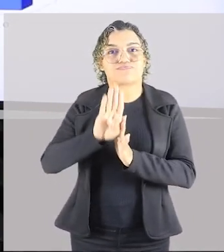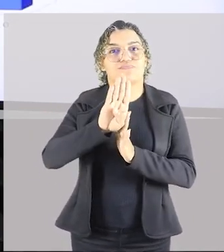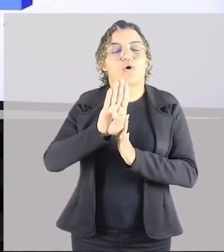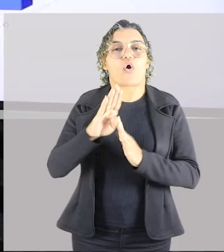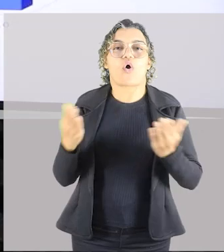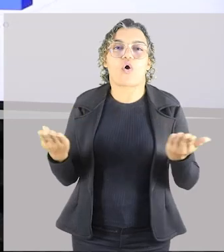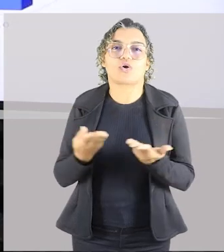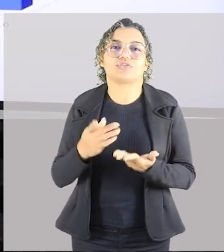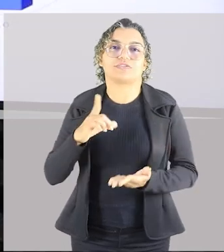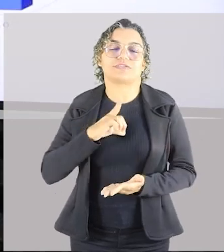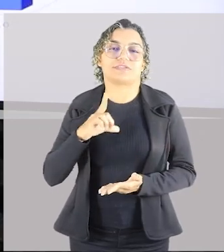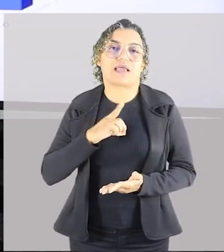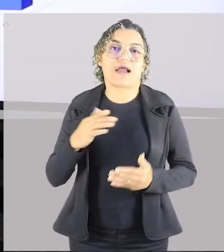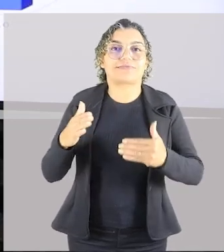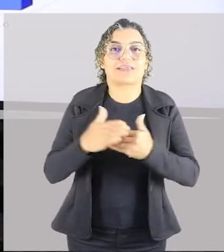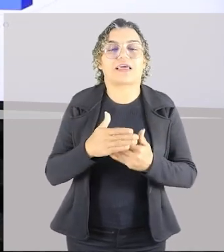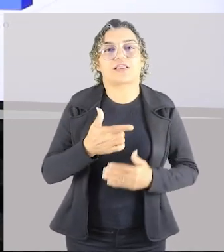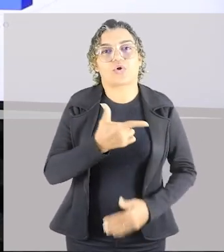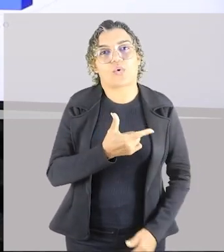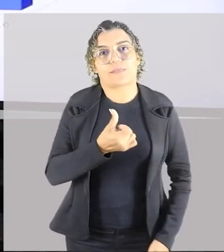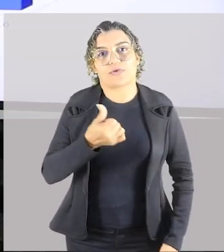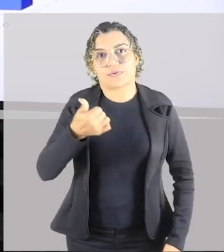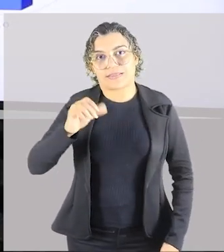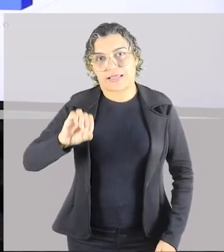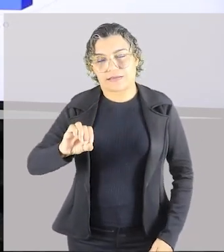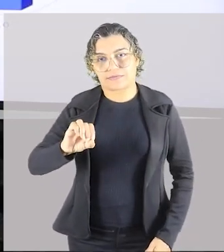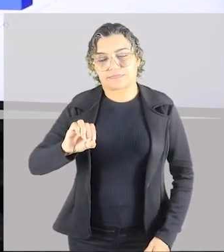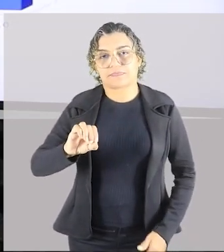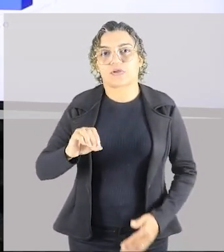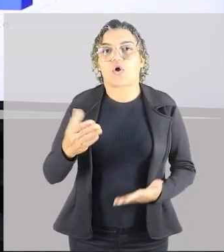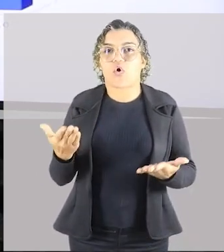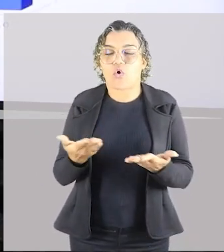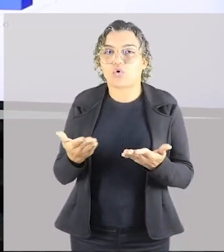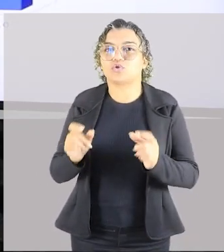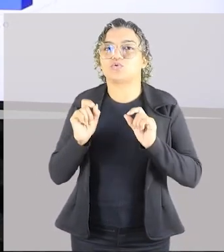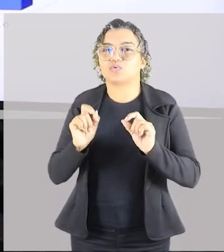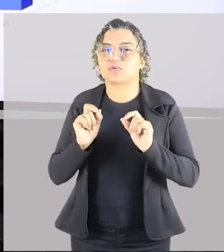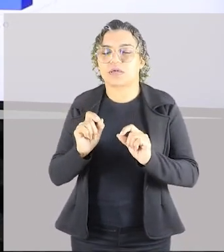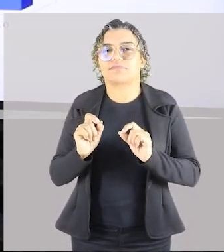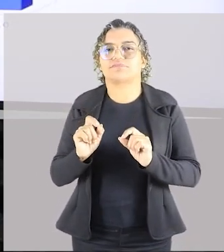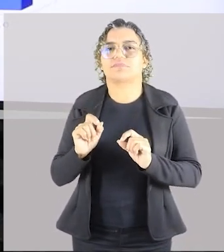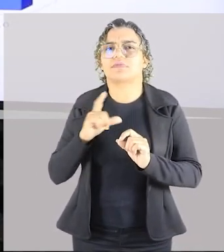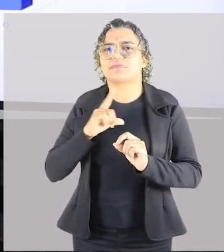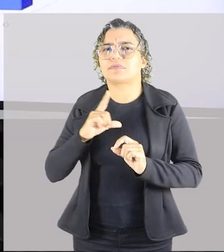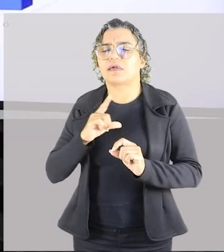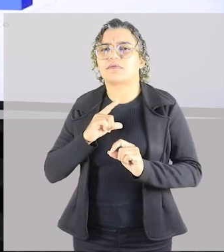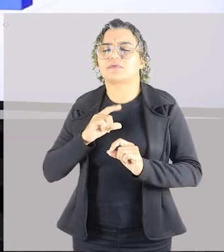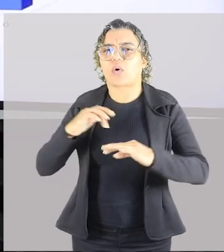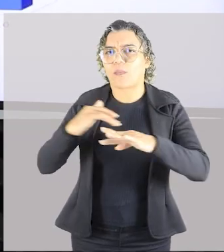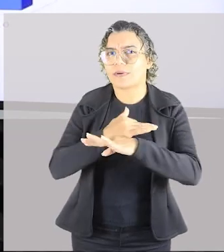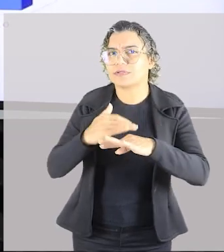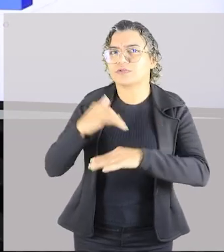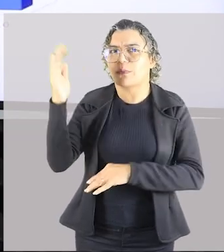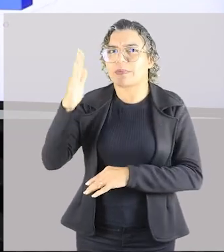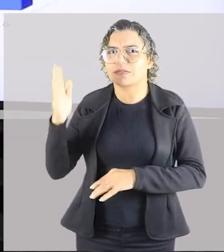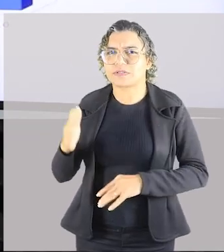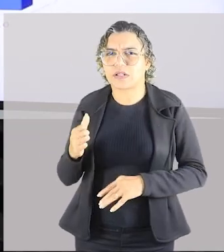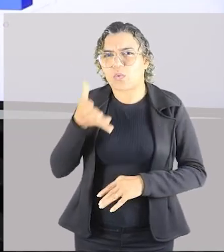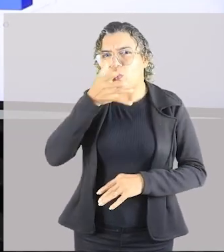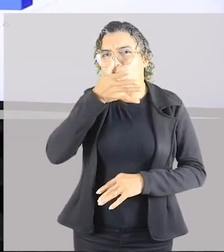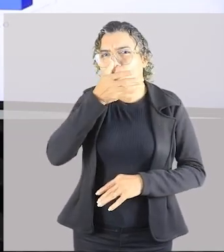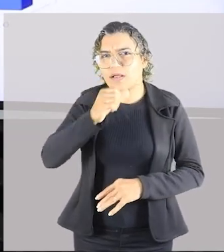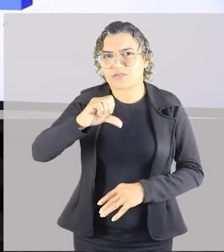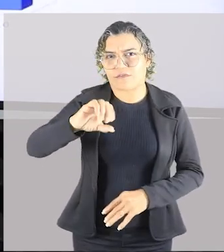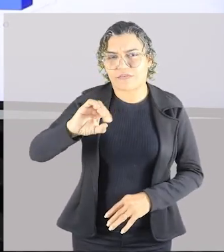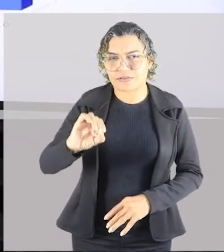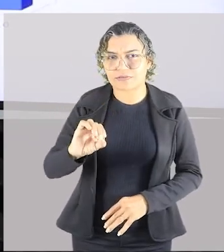ali nós temos o dado até 2010, esse gráfico, tá? Mas hoje estima-se, segundo o censo, que a urbanização brasileira chega a quase 90% de